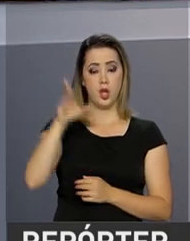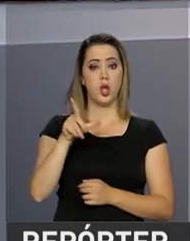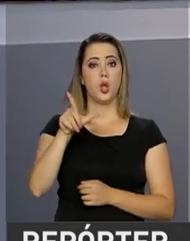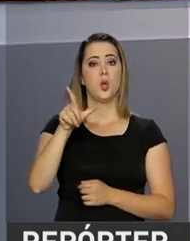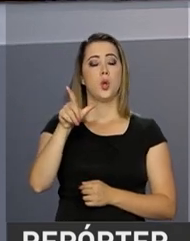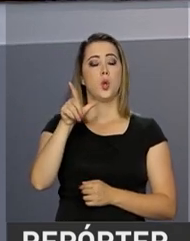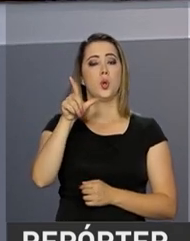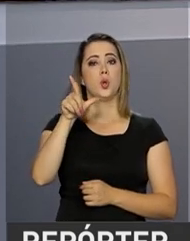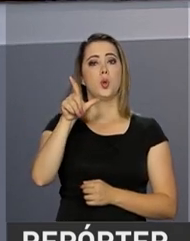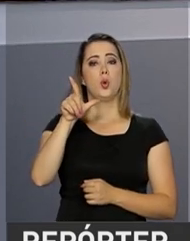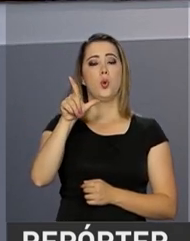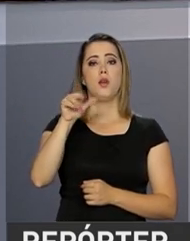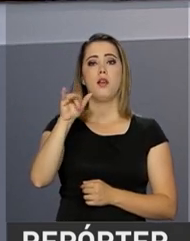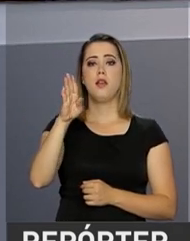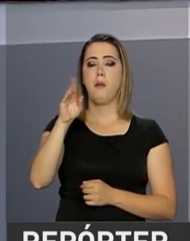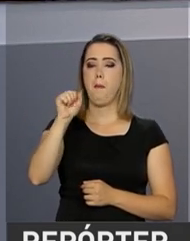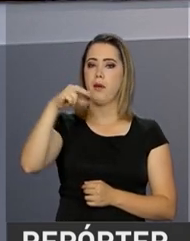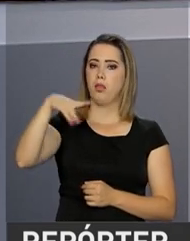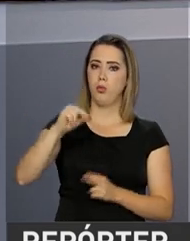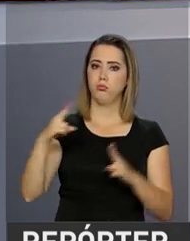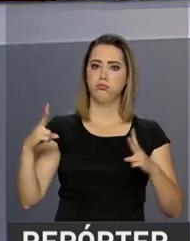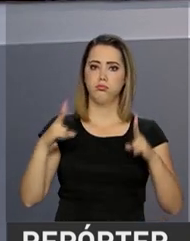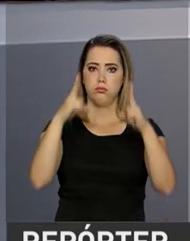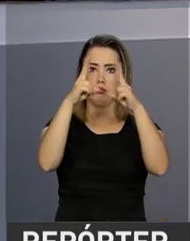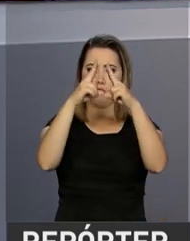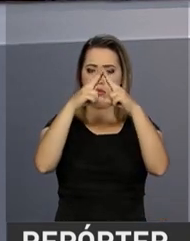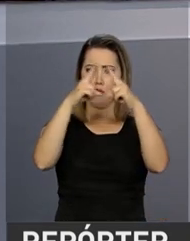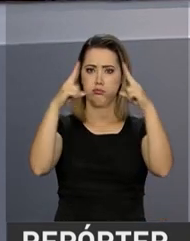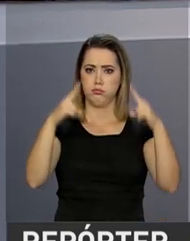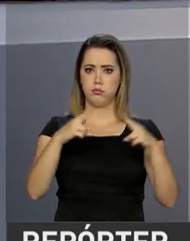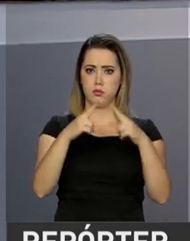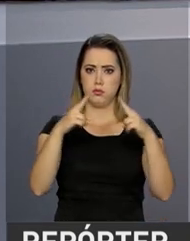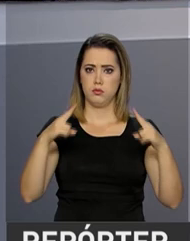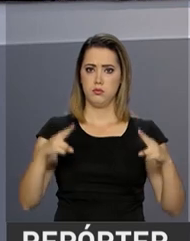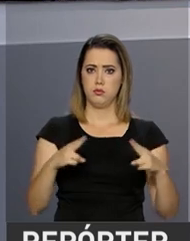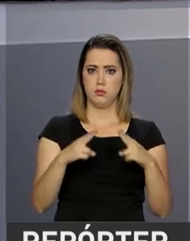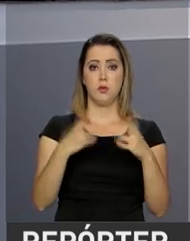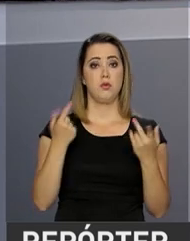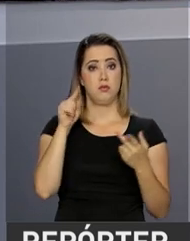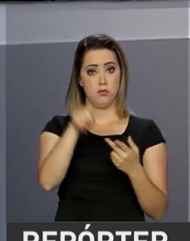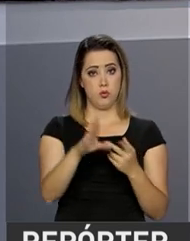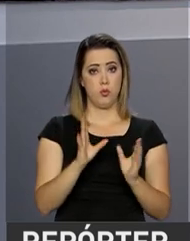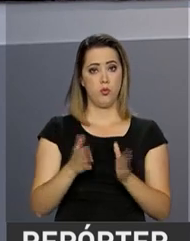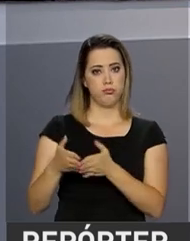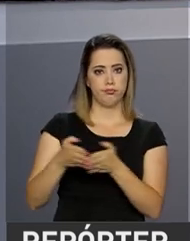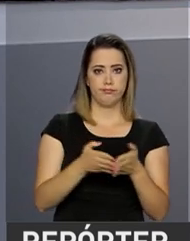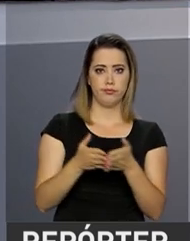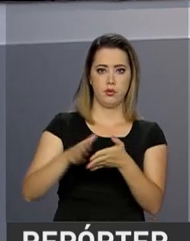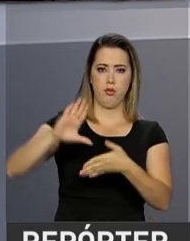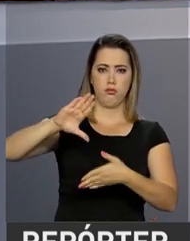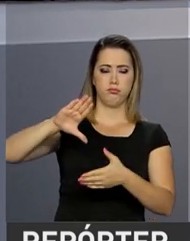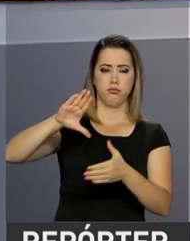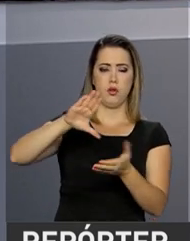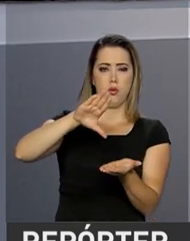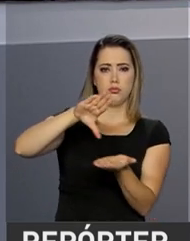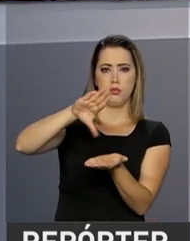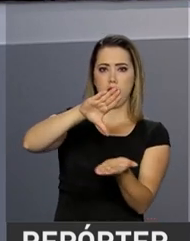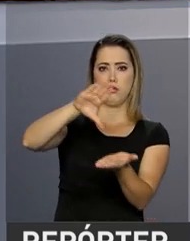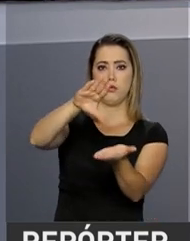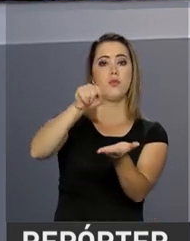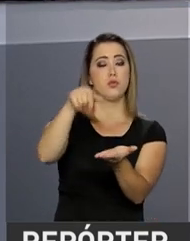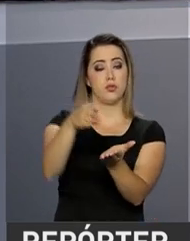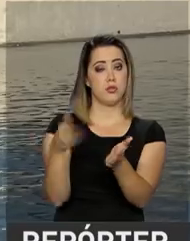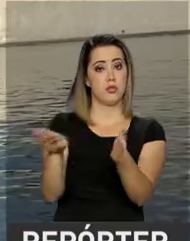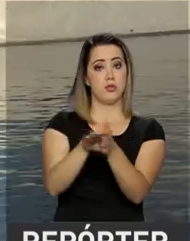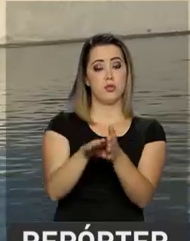ajudar na garantia da paz e da segurança na região um navio da marinha brasileira já está a caminho do líbano